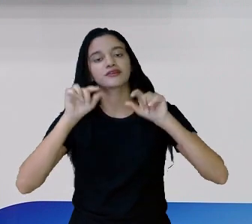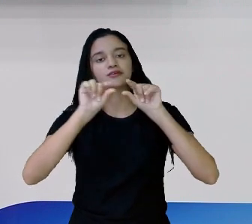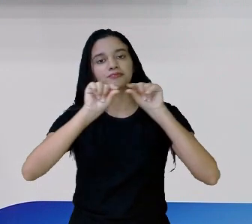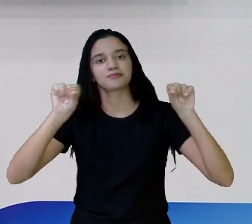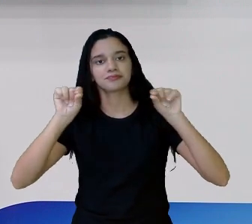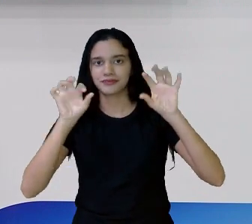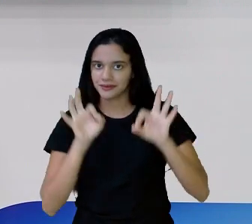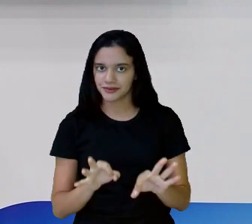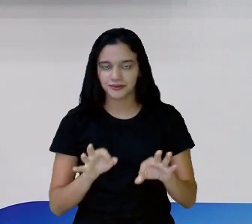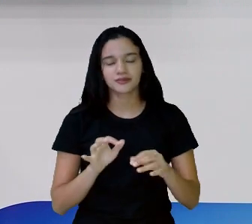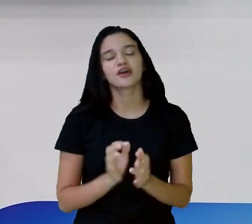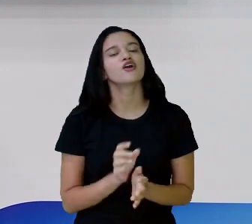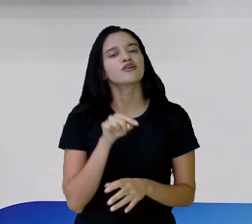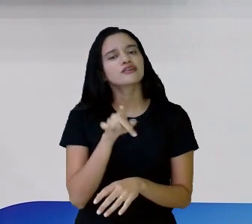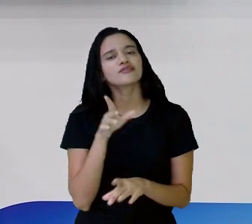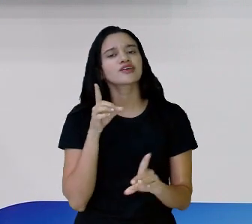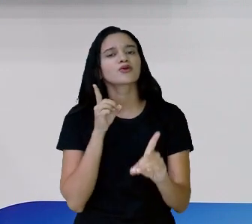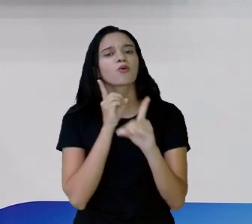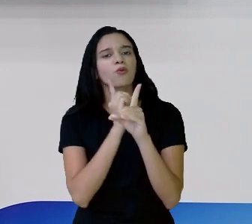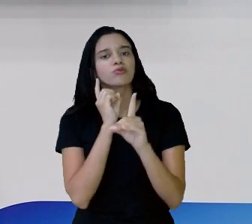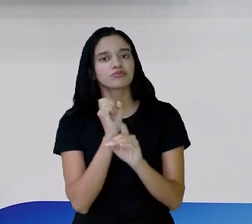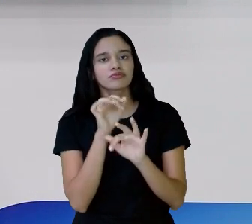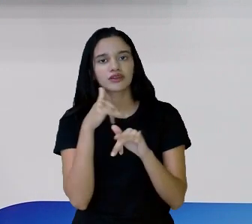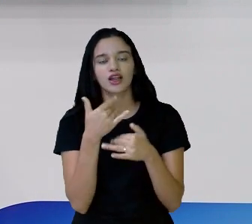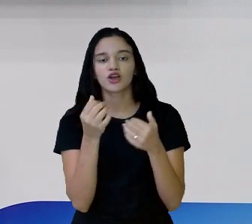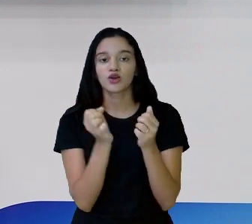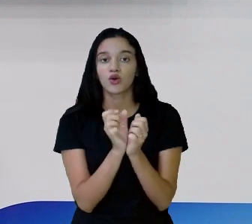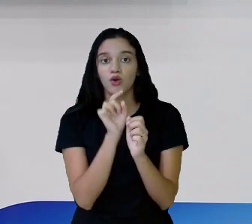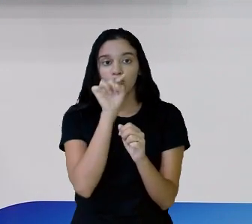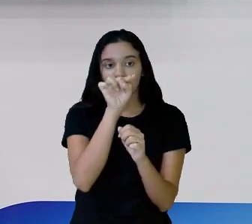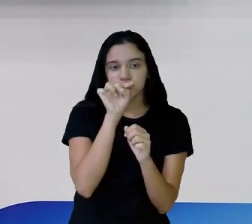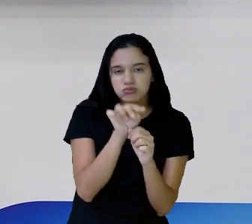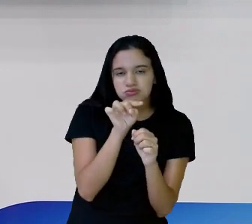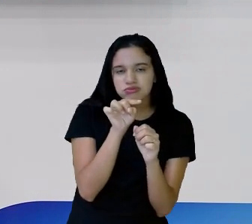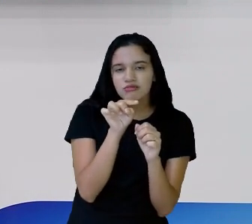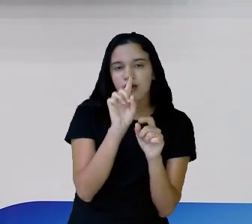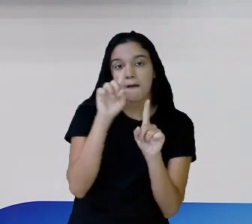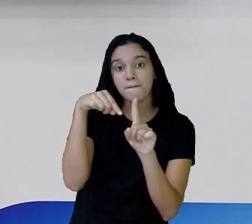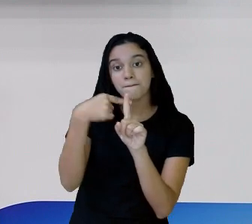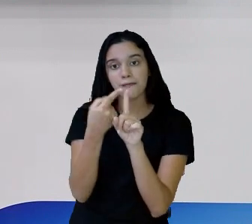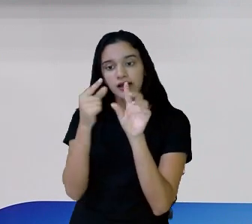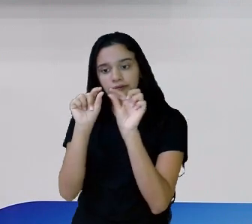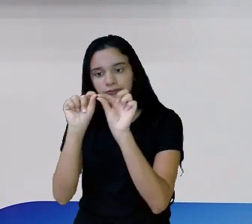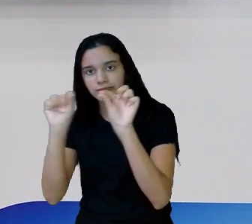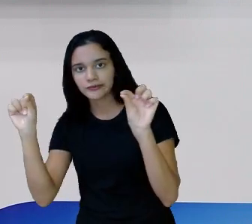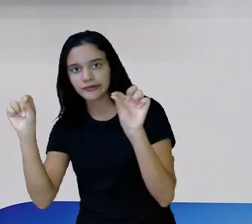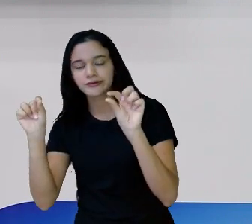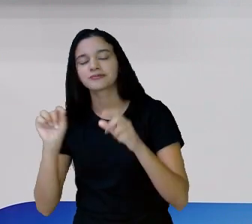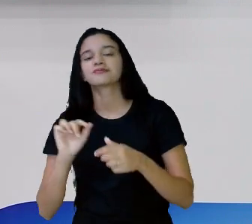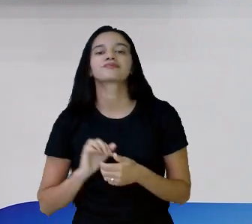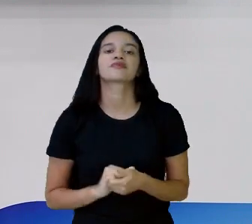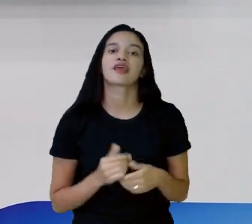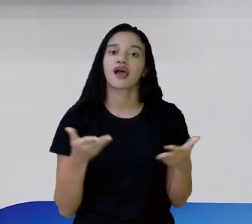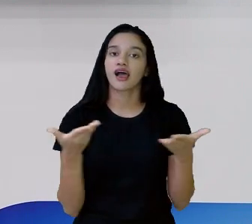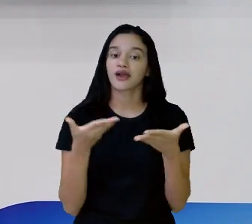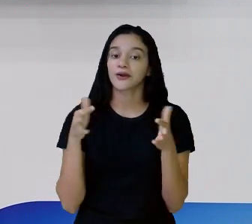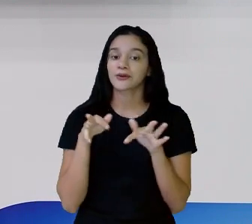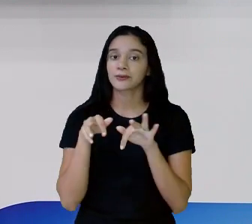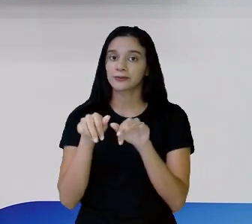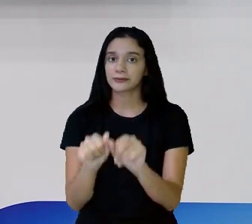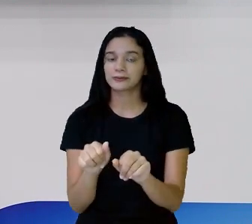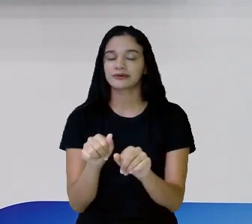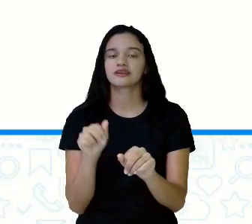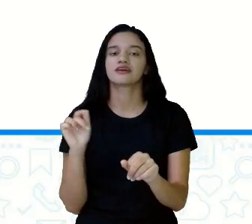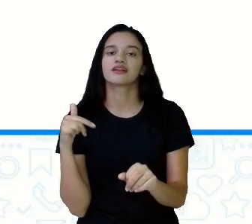travessão. Geralmente, você vai encontrar bastante eles juntos. Eles são uma dupla, são parceiros. E ali no